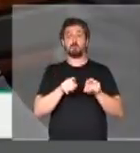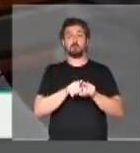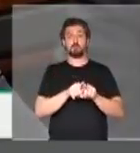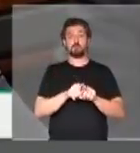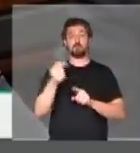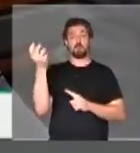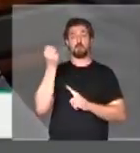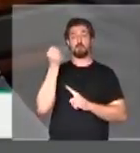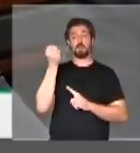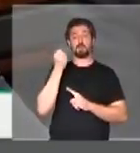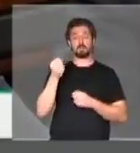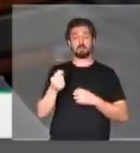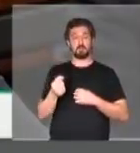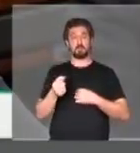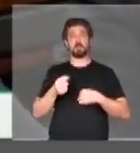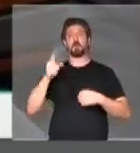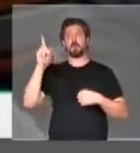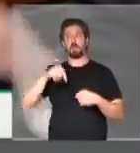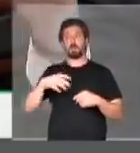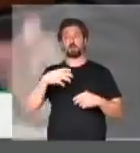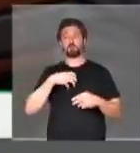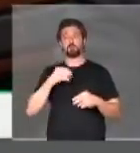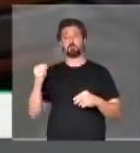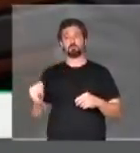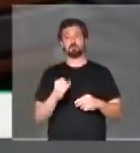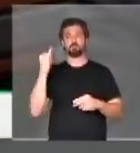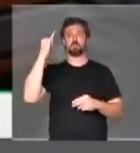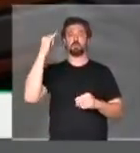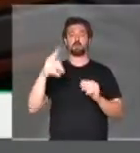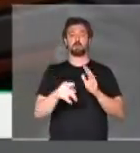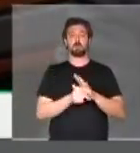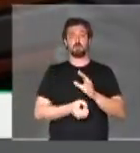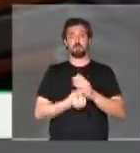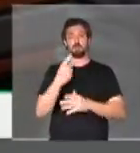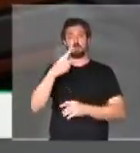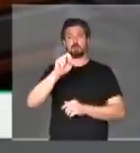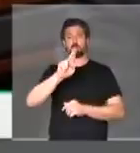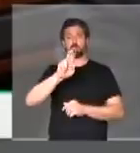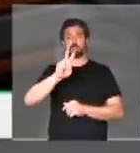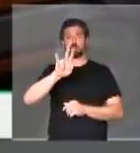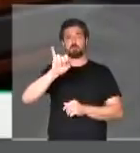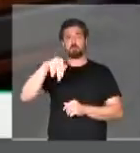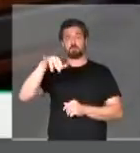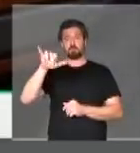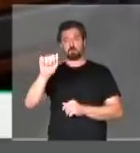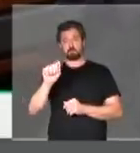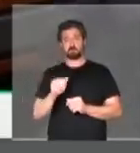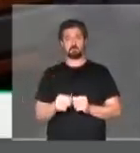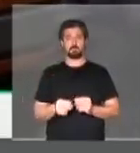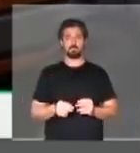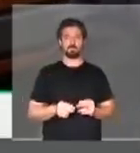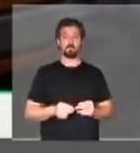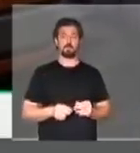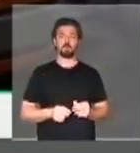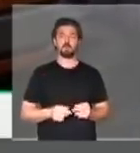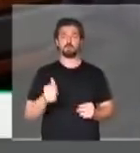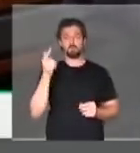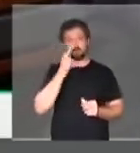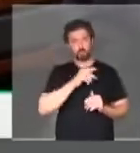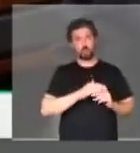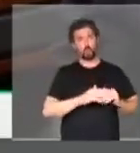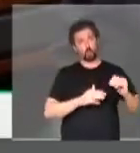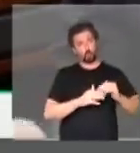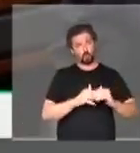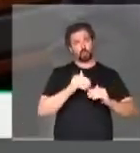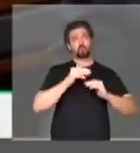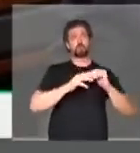com a pensão, que foi outra forma primordial de surgimento da Previdência. A gente conseguiu construir, o